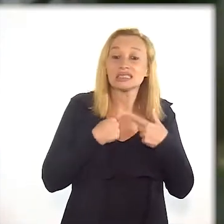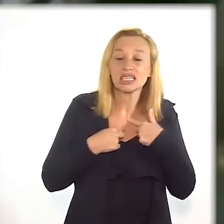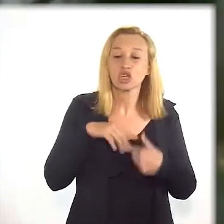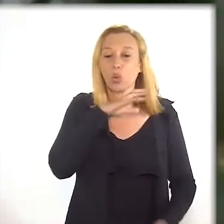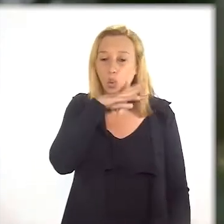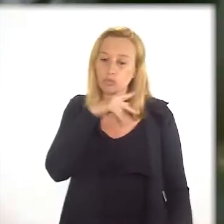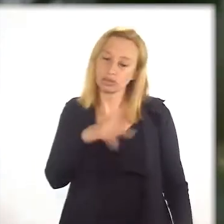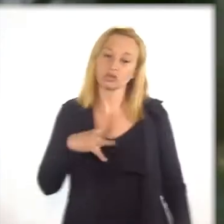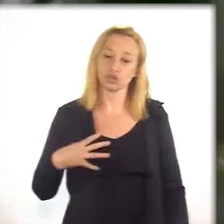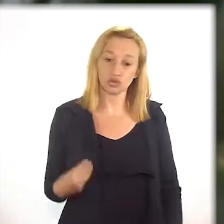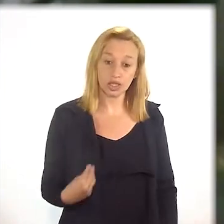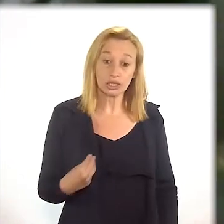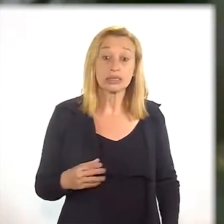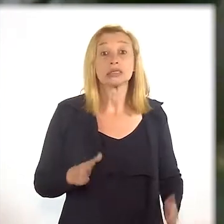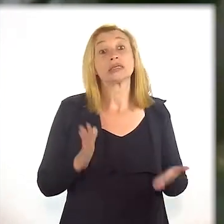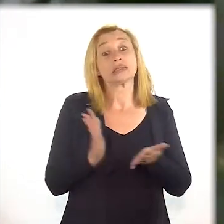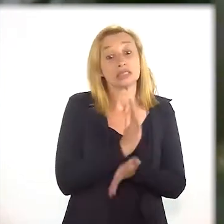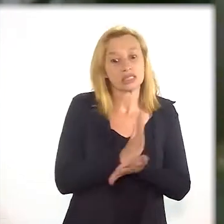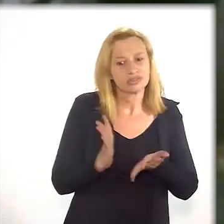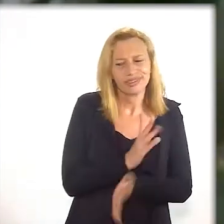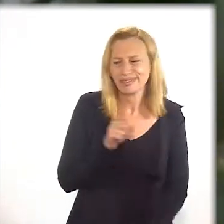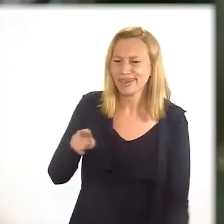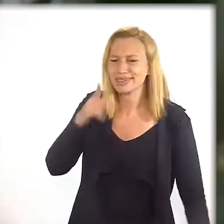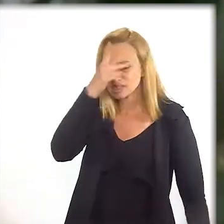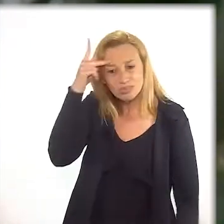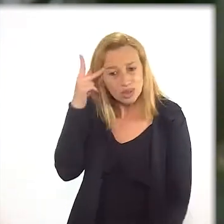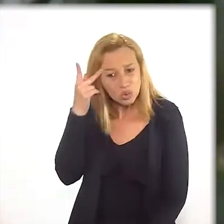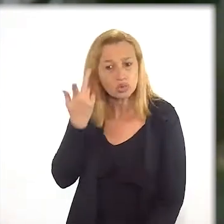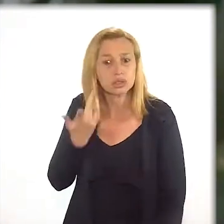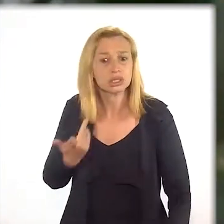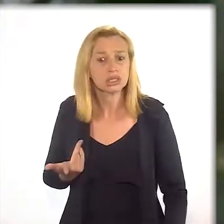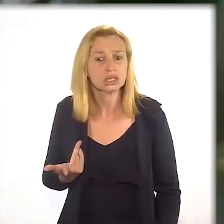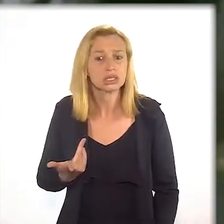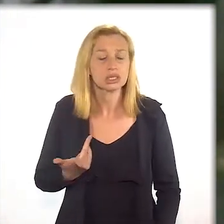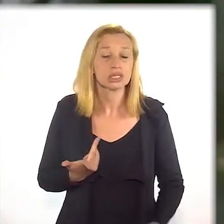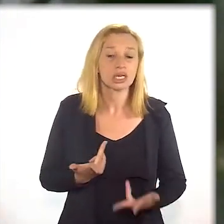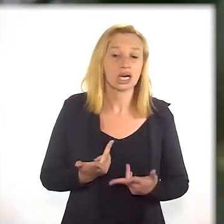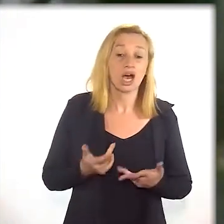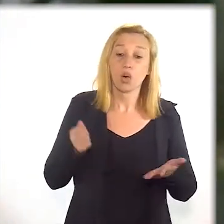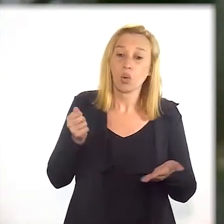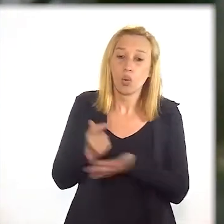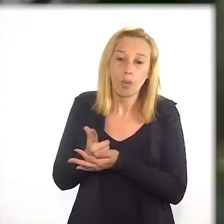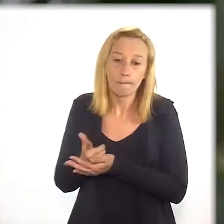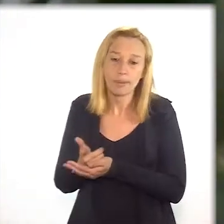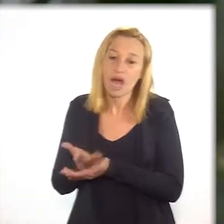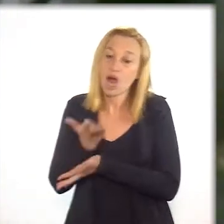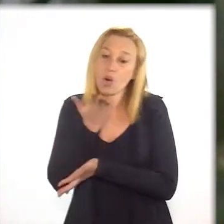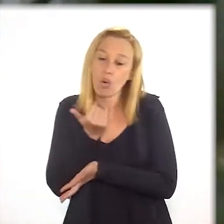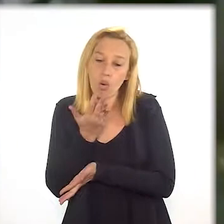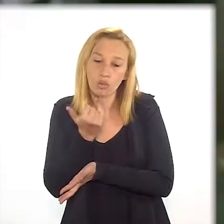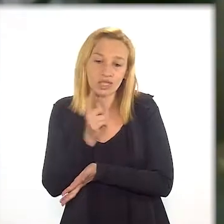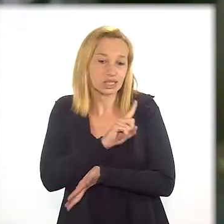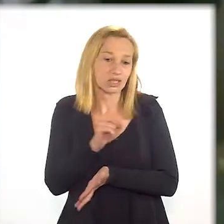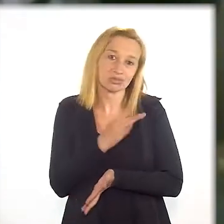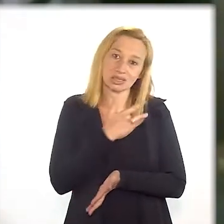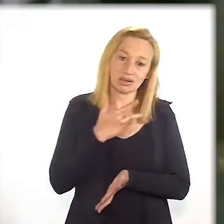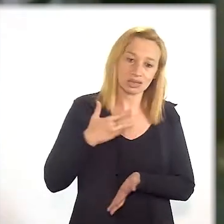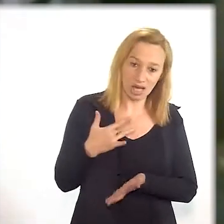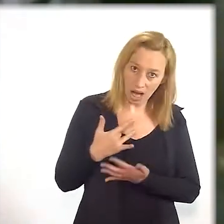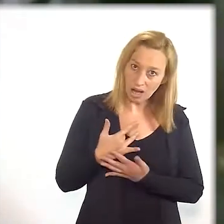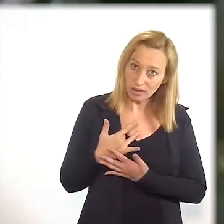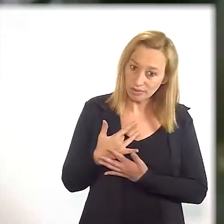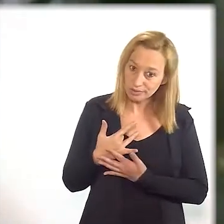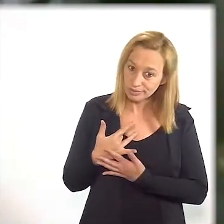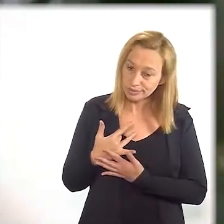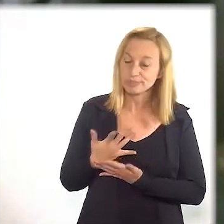para os seus filhos, né? Então, muitas vezes, essas pessoas são levadas a comprar alimentos que não são saudáveis, como